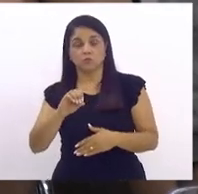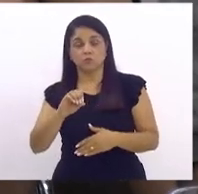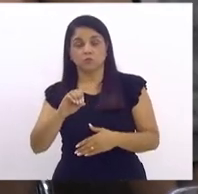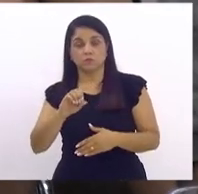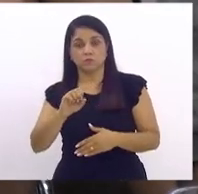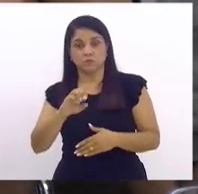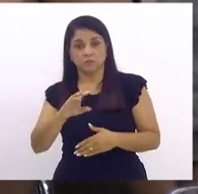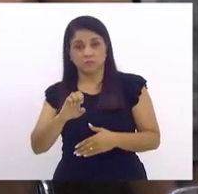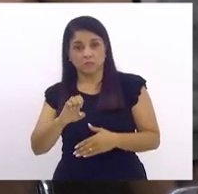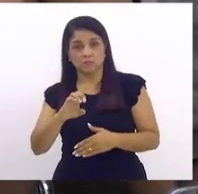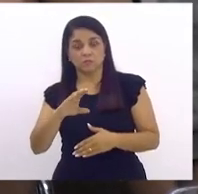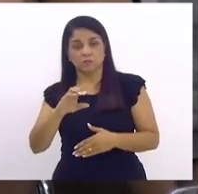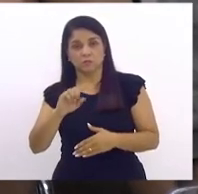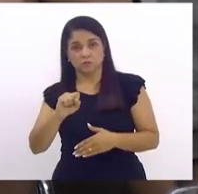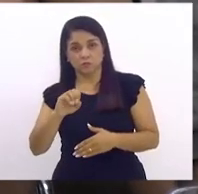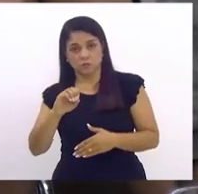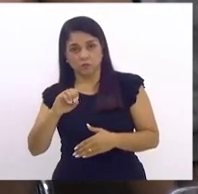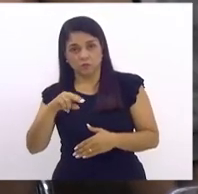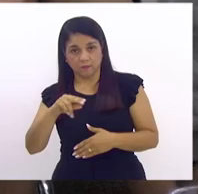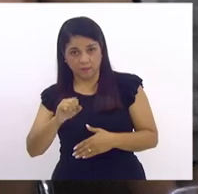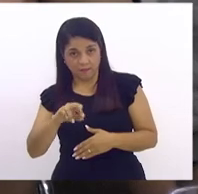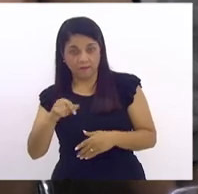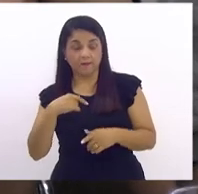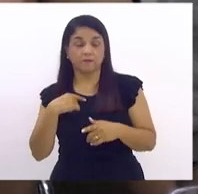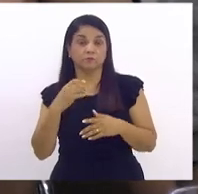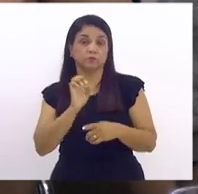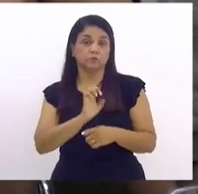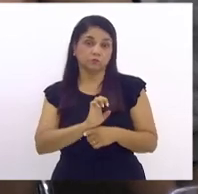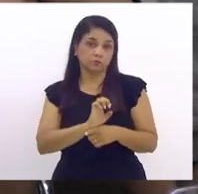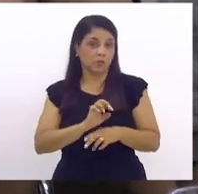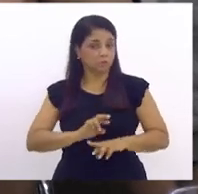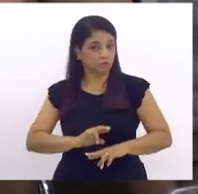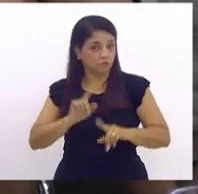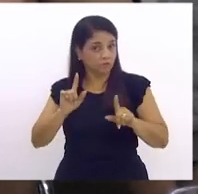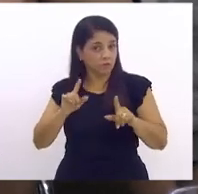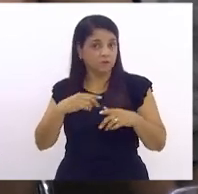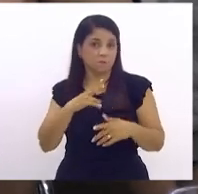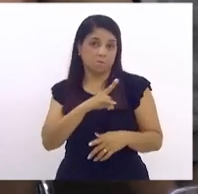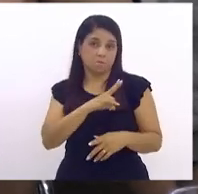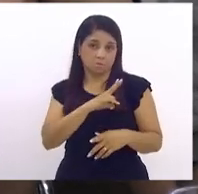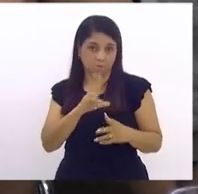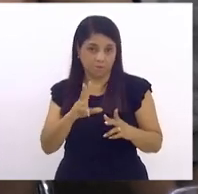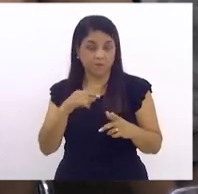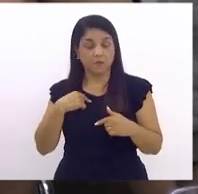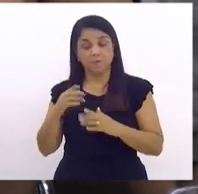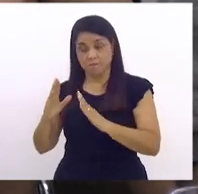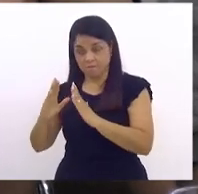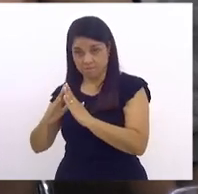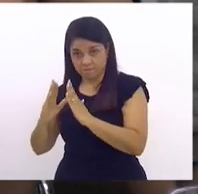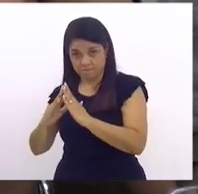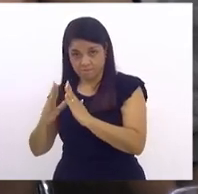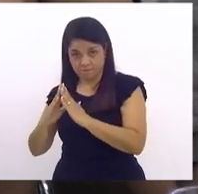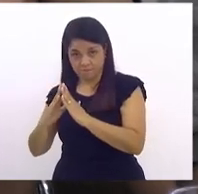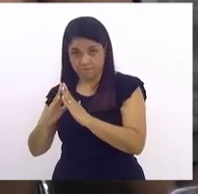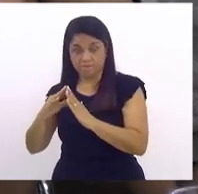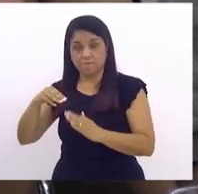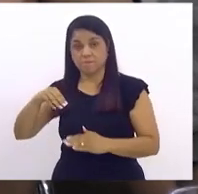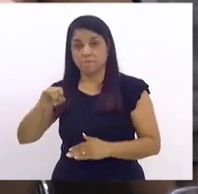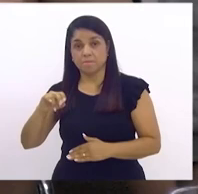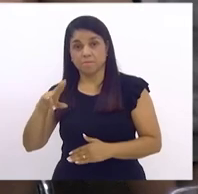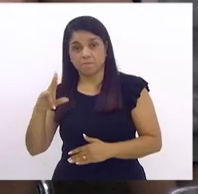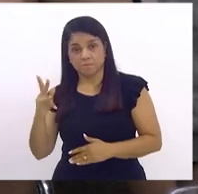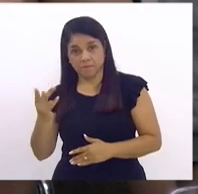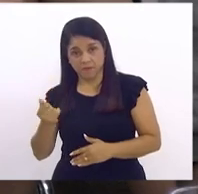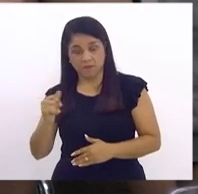lado, os projetos Minha Casa Minha Vida têm interferência, muitas